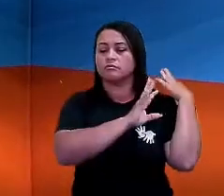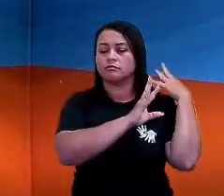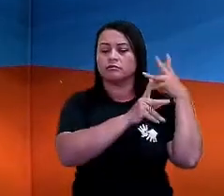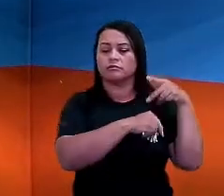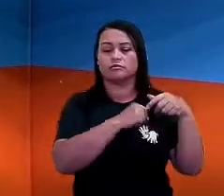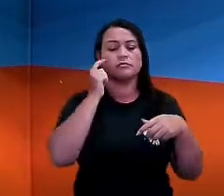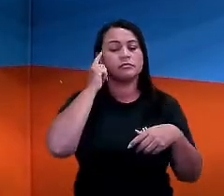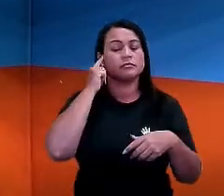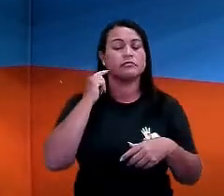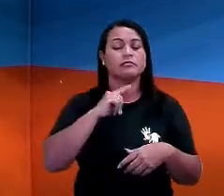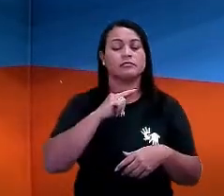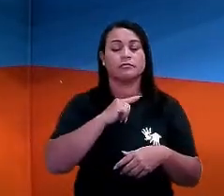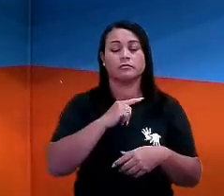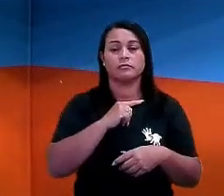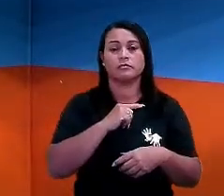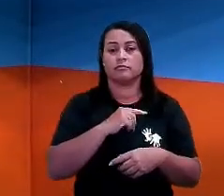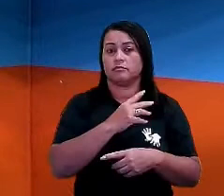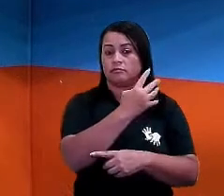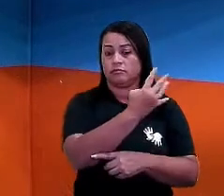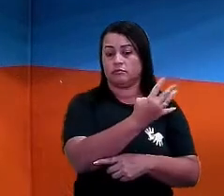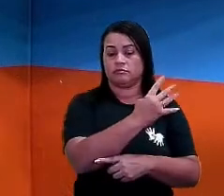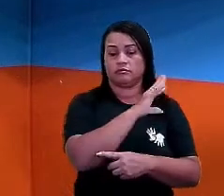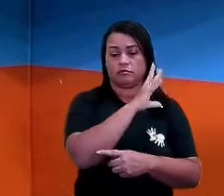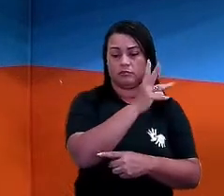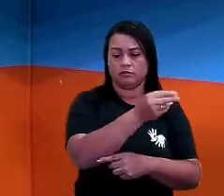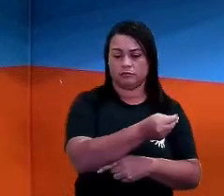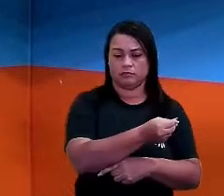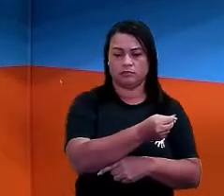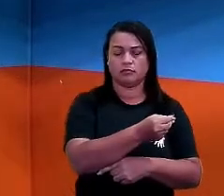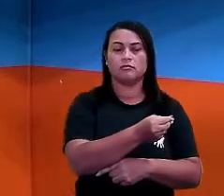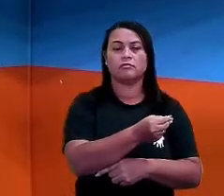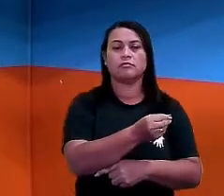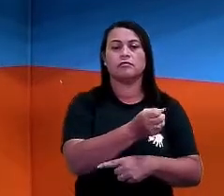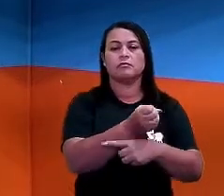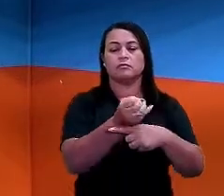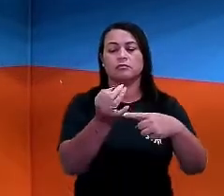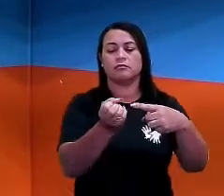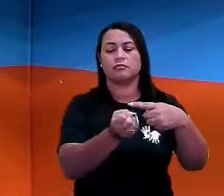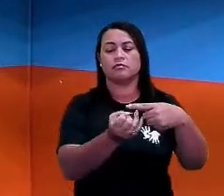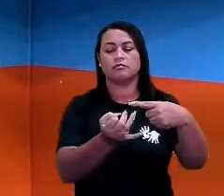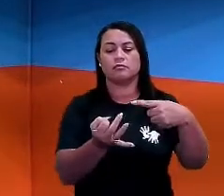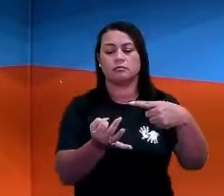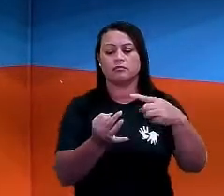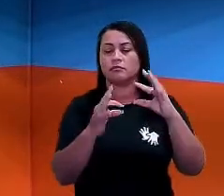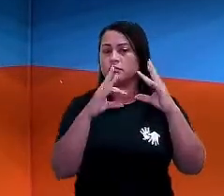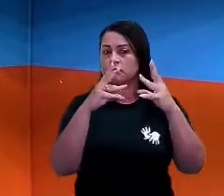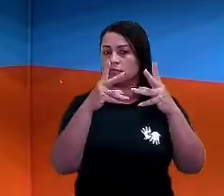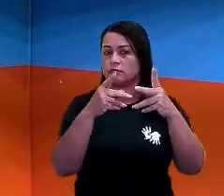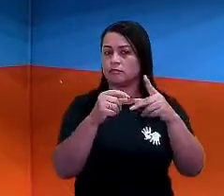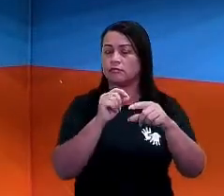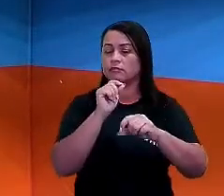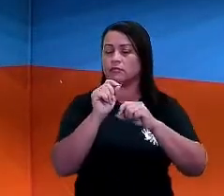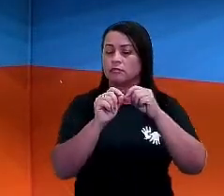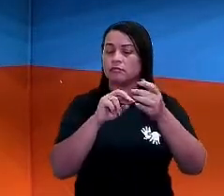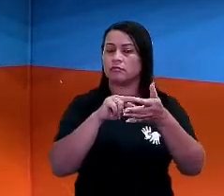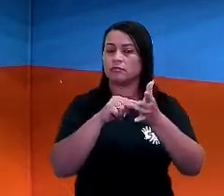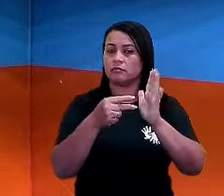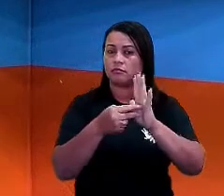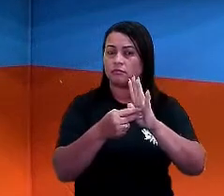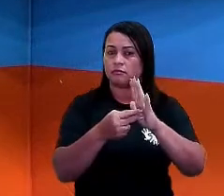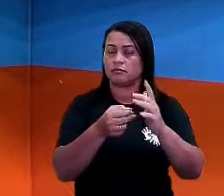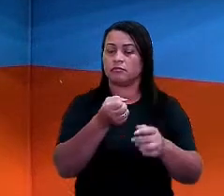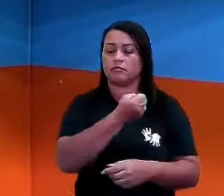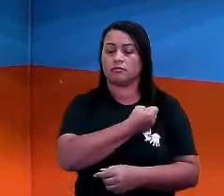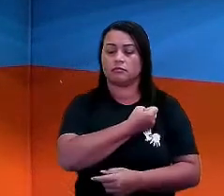Então, eu tenho uma parte inteira junto da parte fracionária. Então, isso aqui tudinho é um número misto,